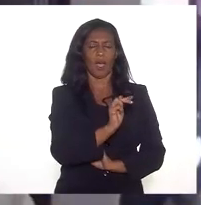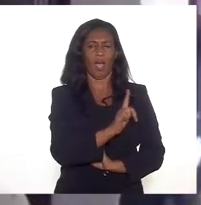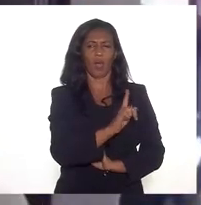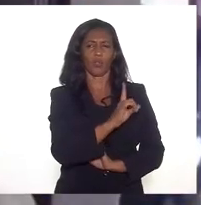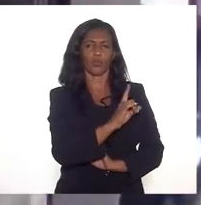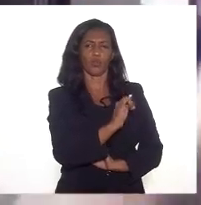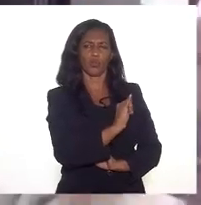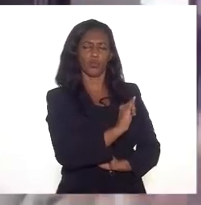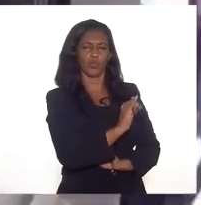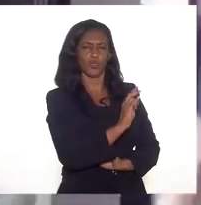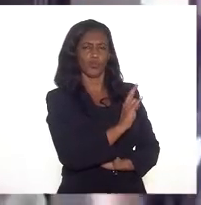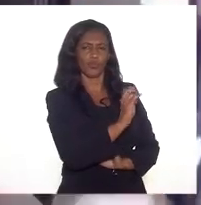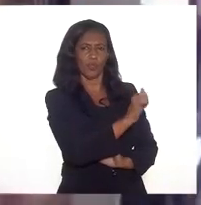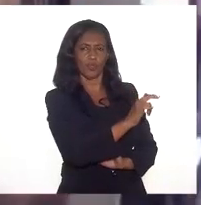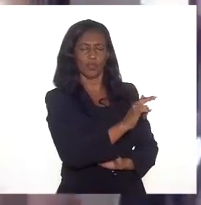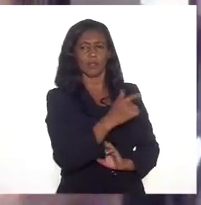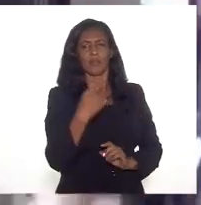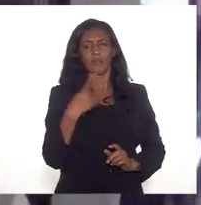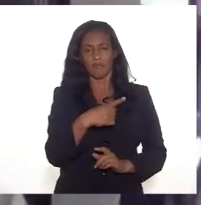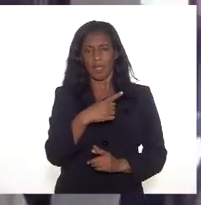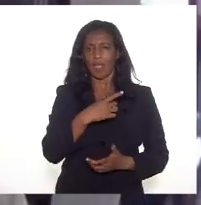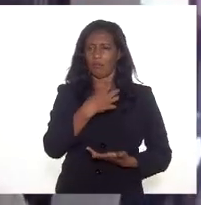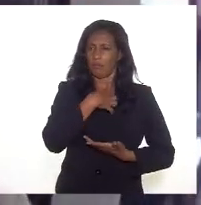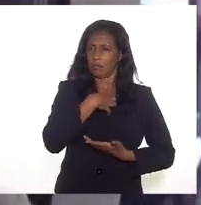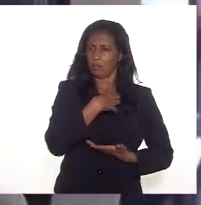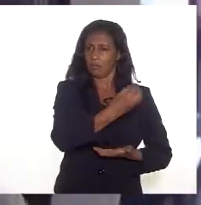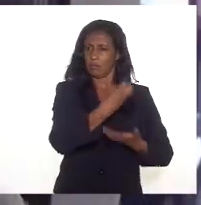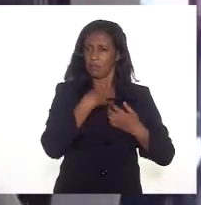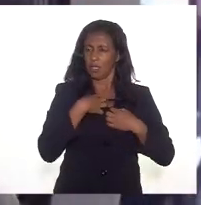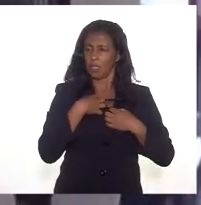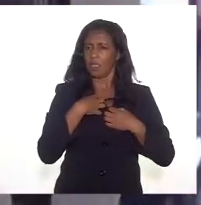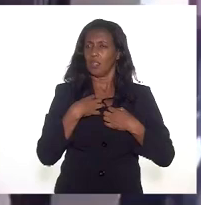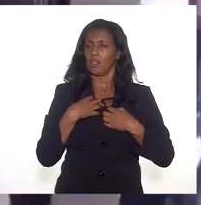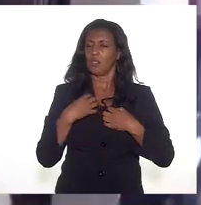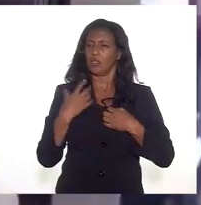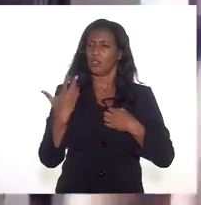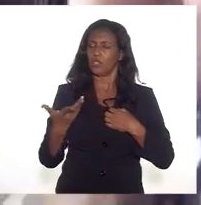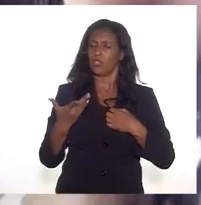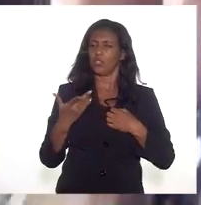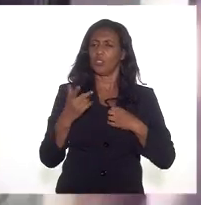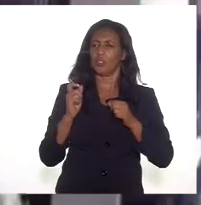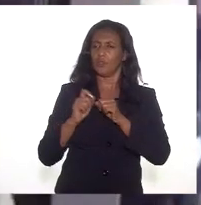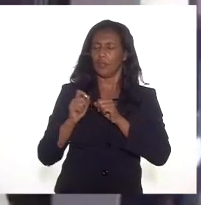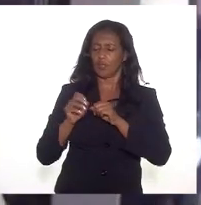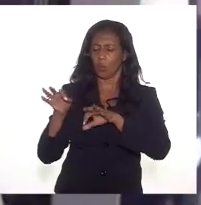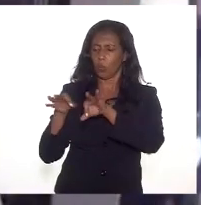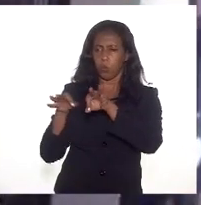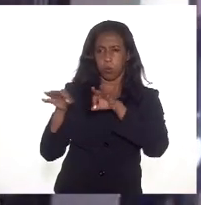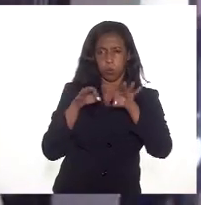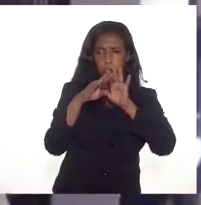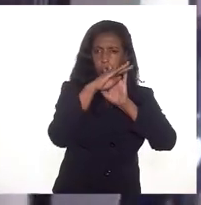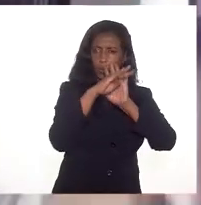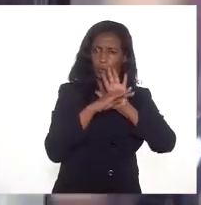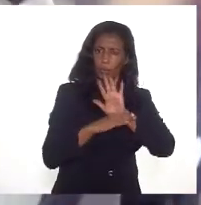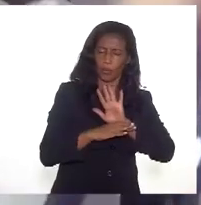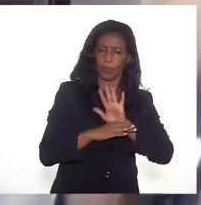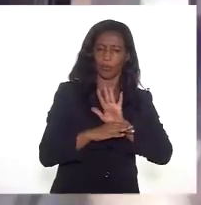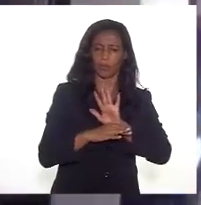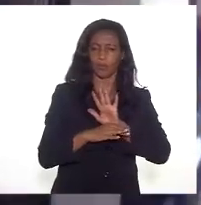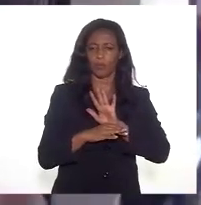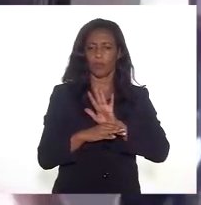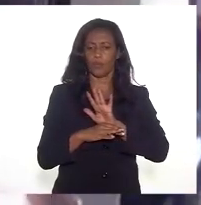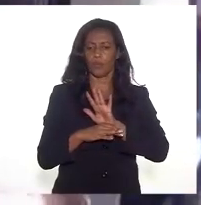sentido, e veio nesse sentido graças à mobilização, de forma organizada,